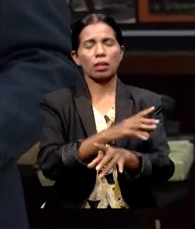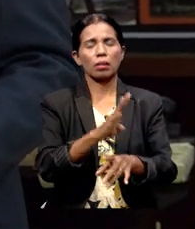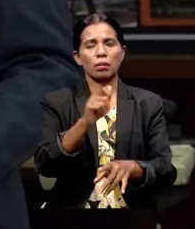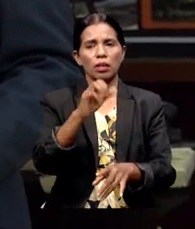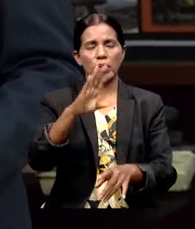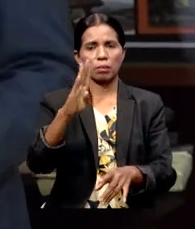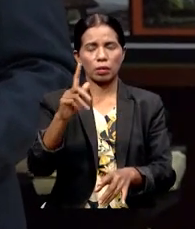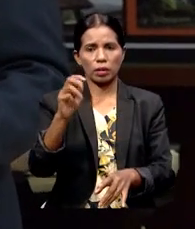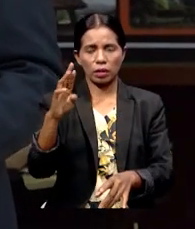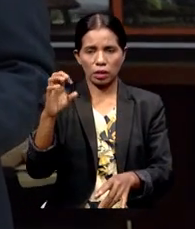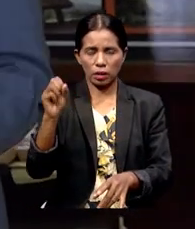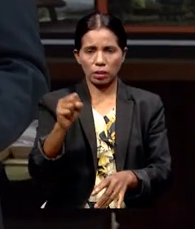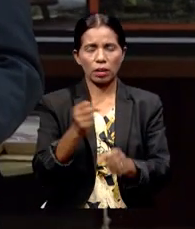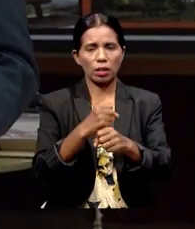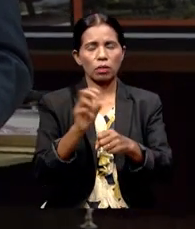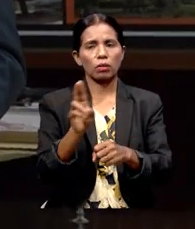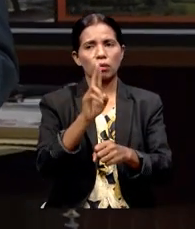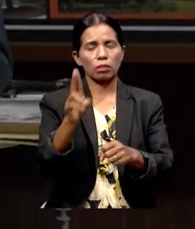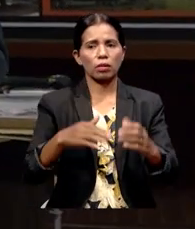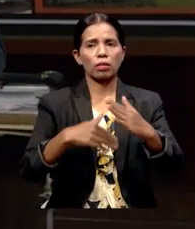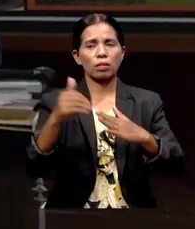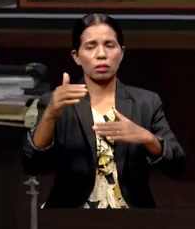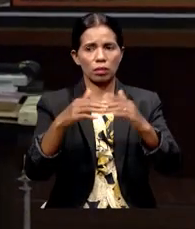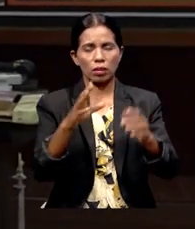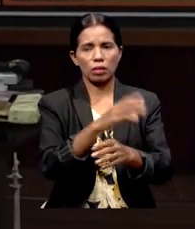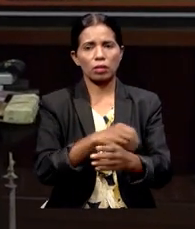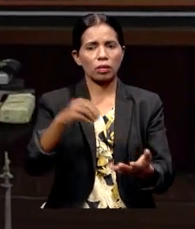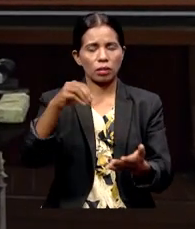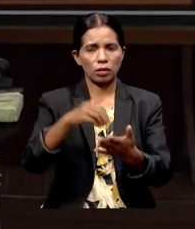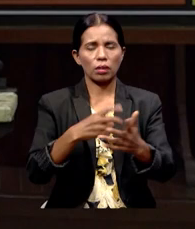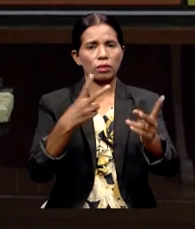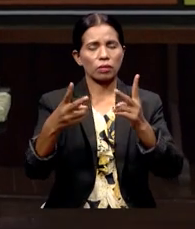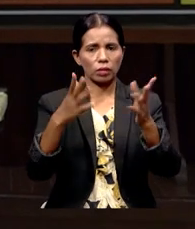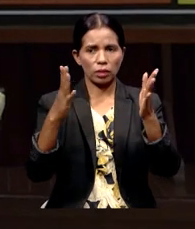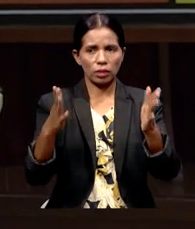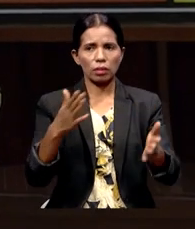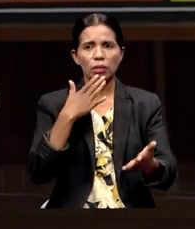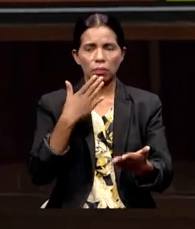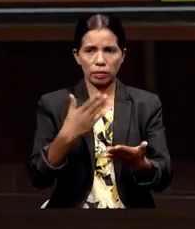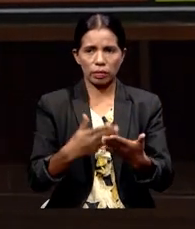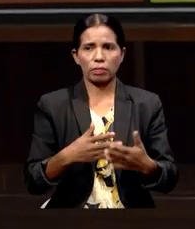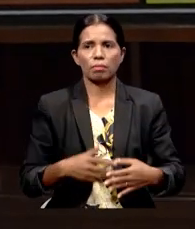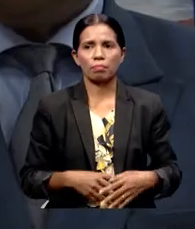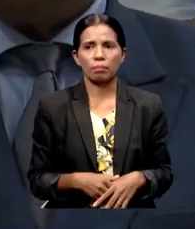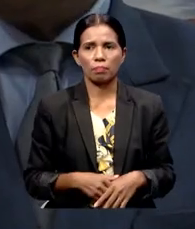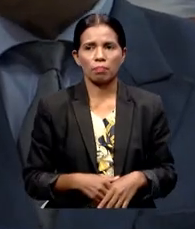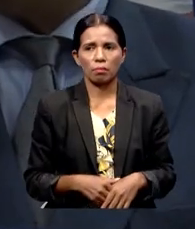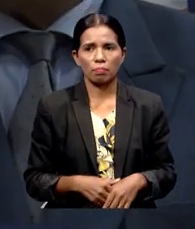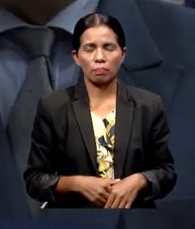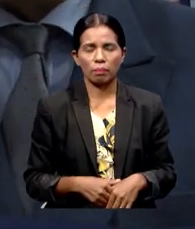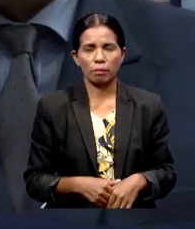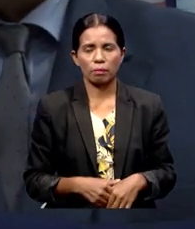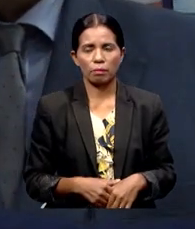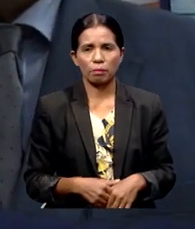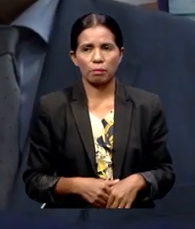Teten, Balibo Trust, a gestão da construção, acomodação, da visitante, nebe qualidade de IAC. Today of